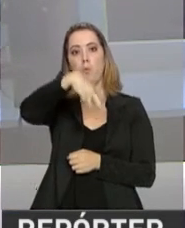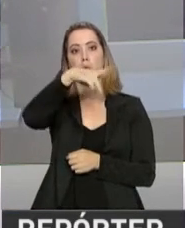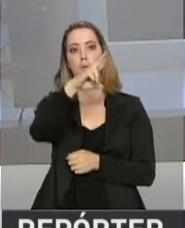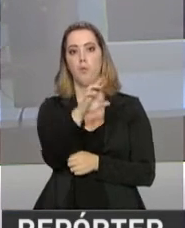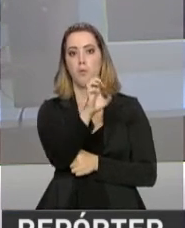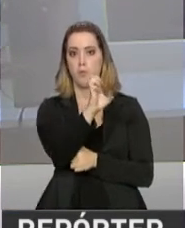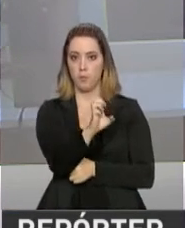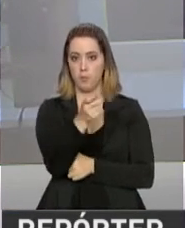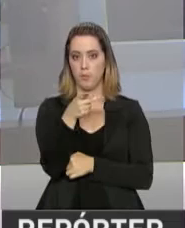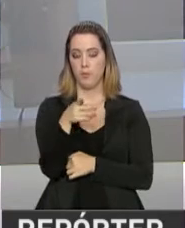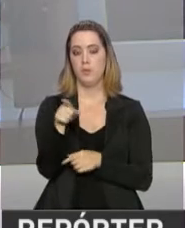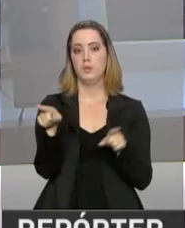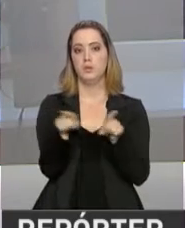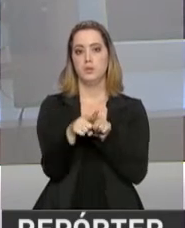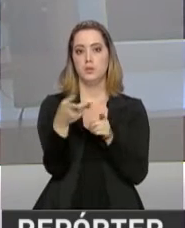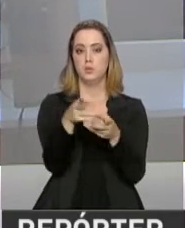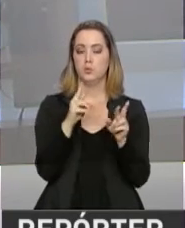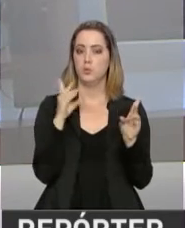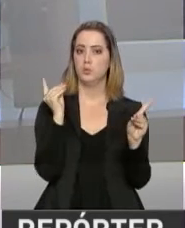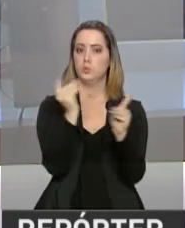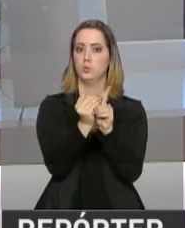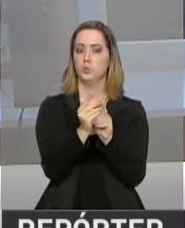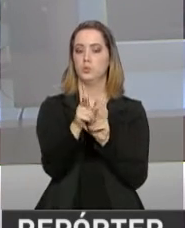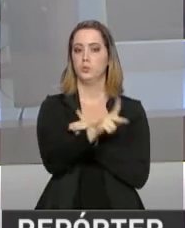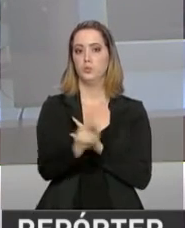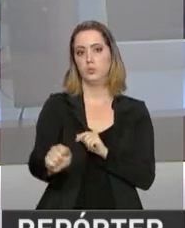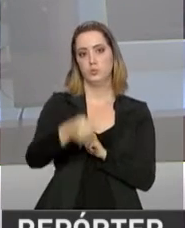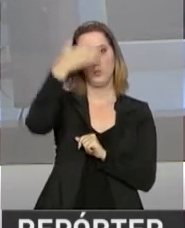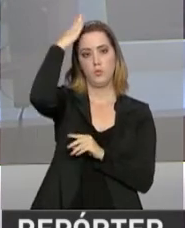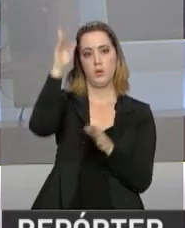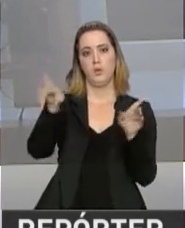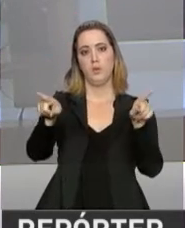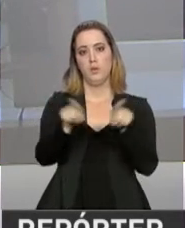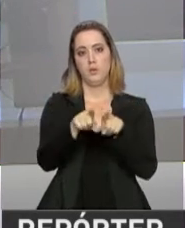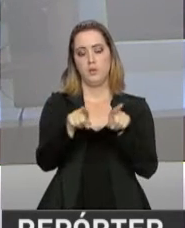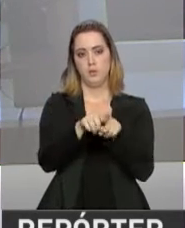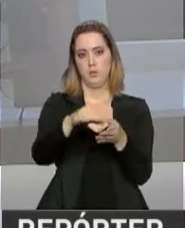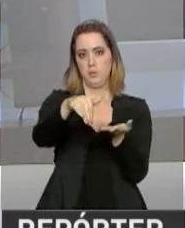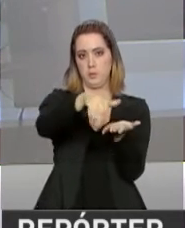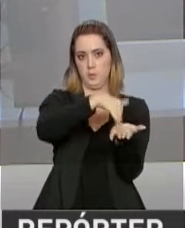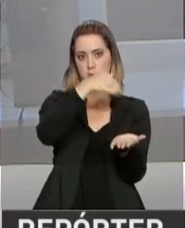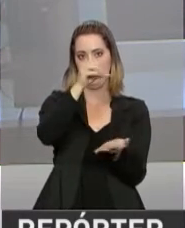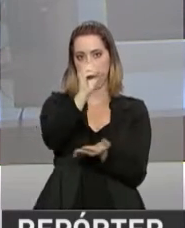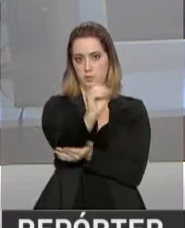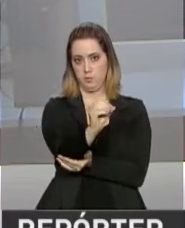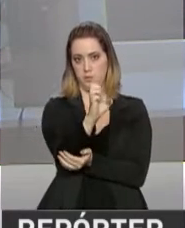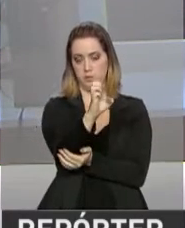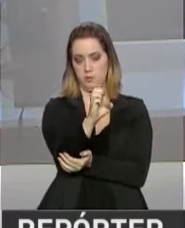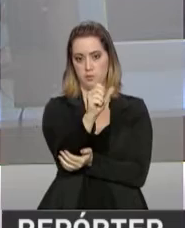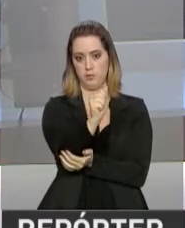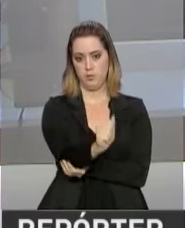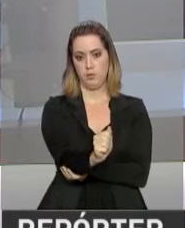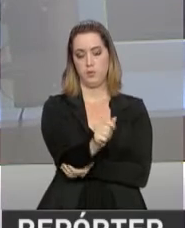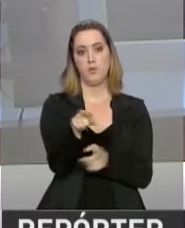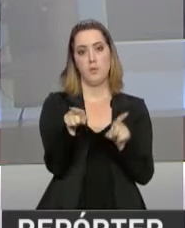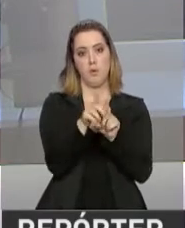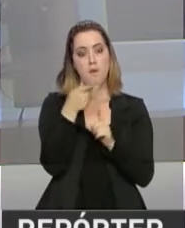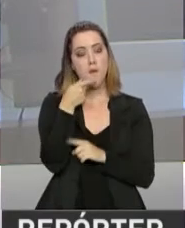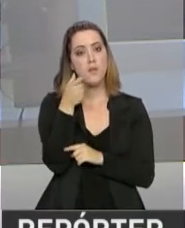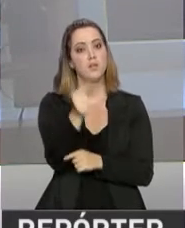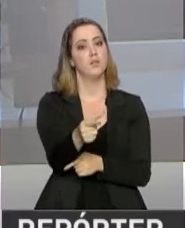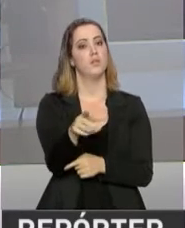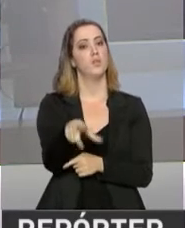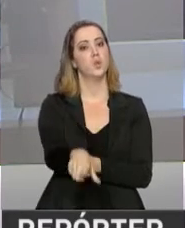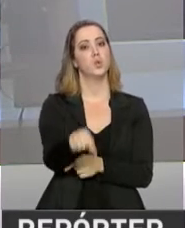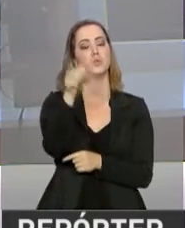se reuniu com o presidente Michel Temer e com o secretário-geral da OEA, Luiz Almagro. Em entrevista coletiva, Serra falou sobre a